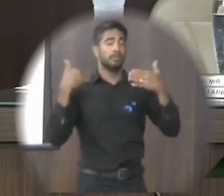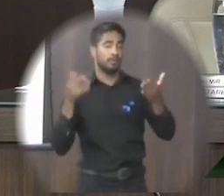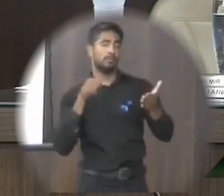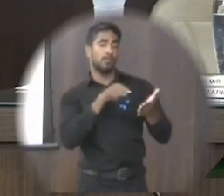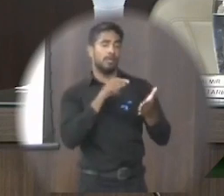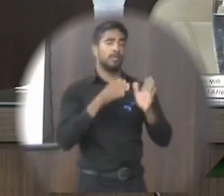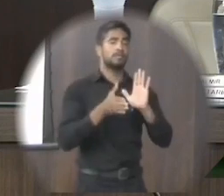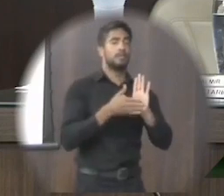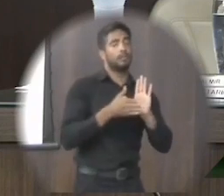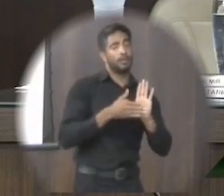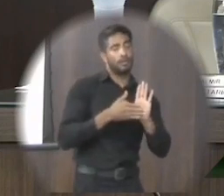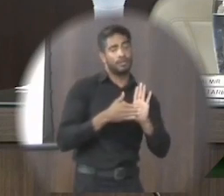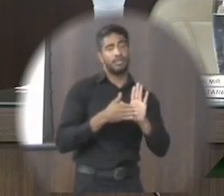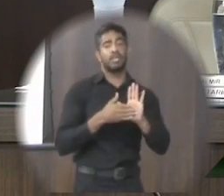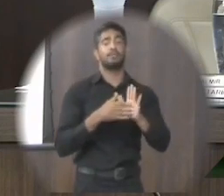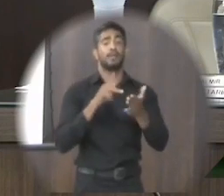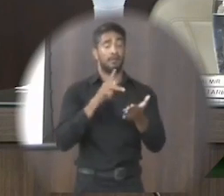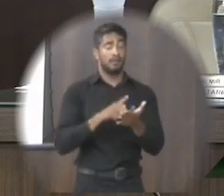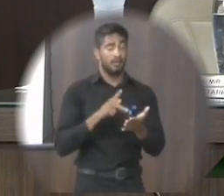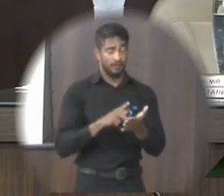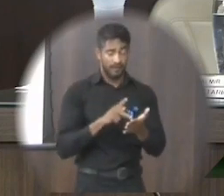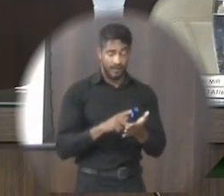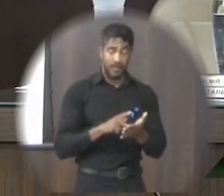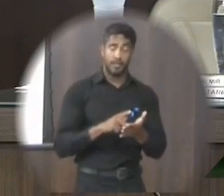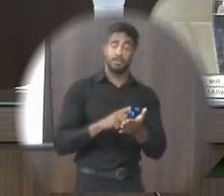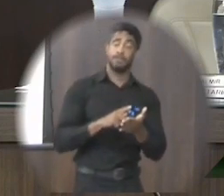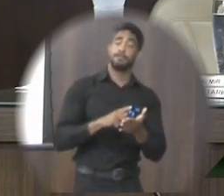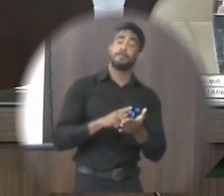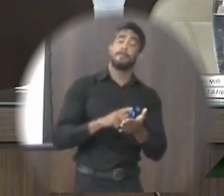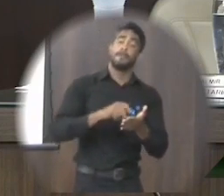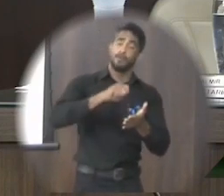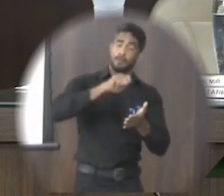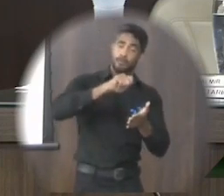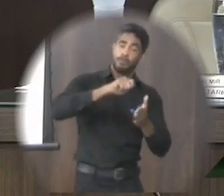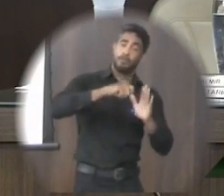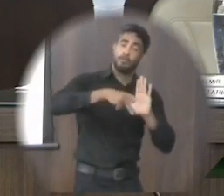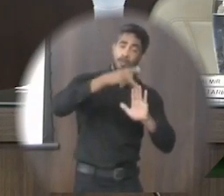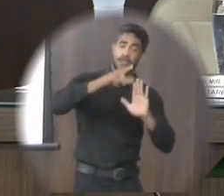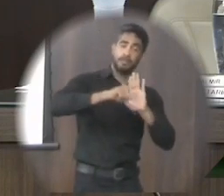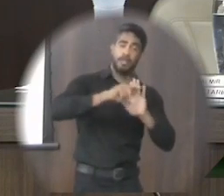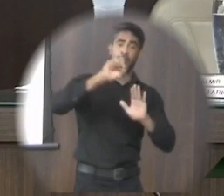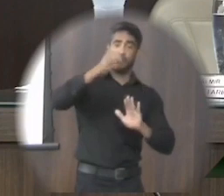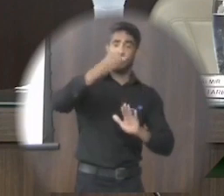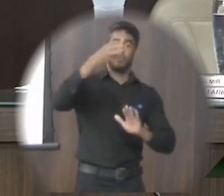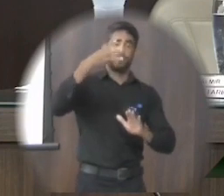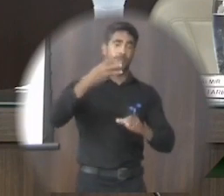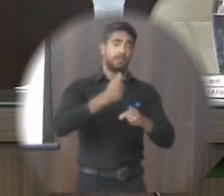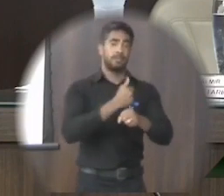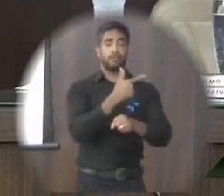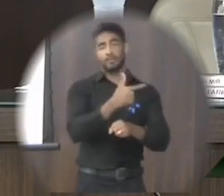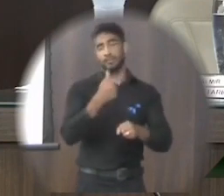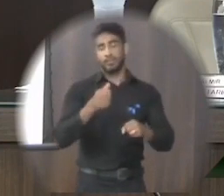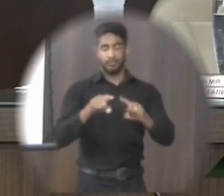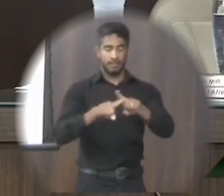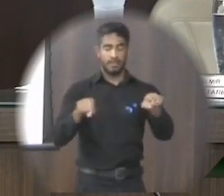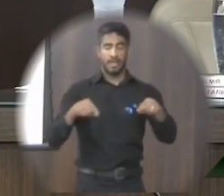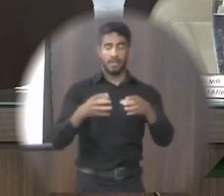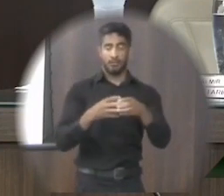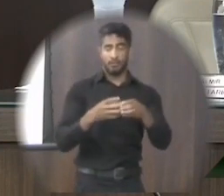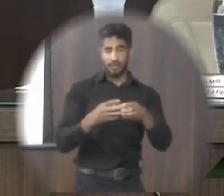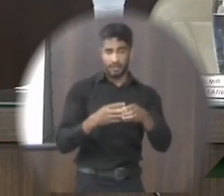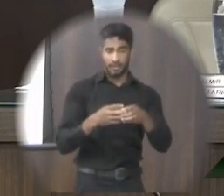exposto, concluímos pela juridicidade e pela legalidade do projeto de lei 083-2021. Sala das